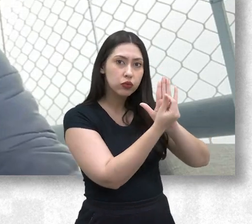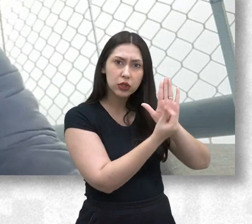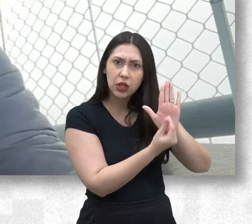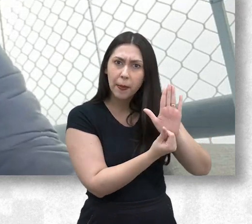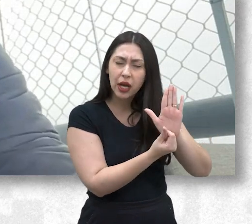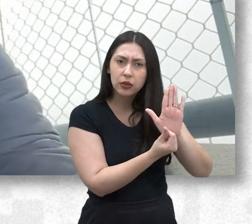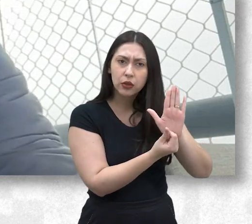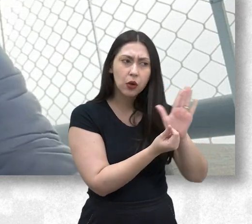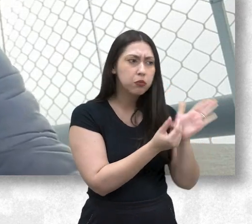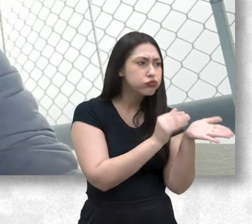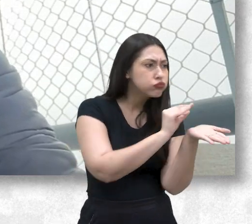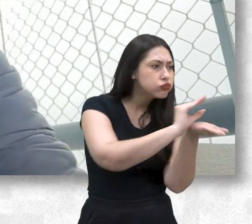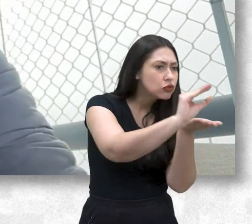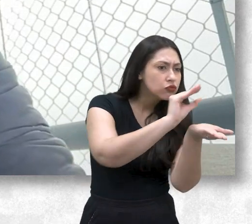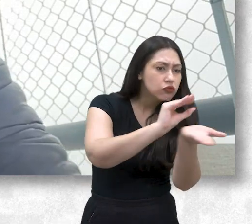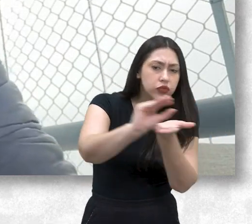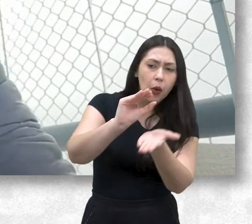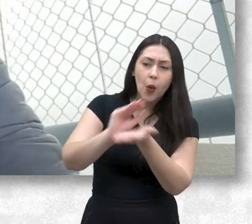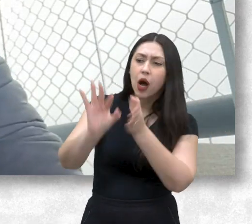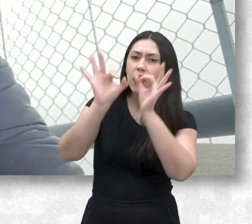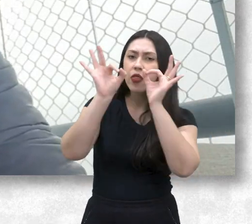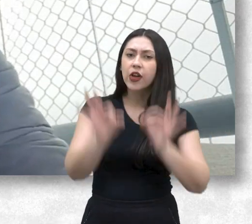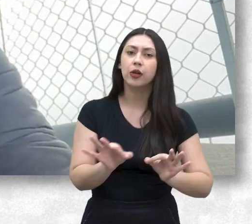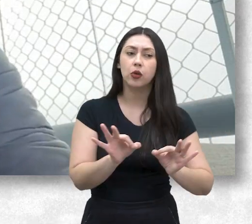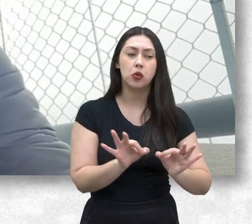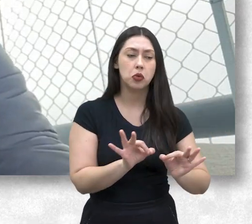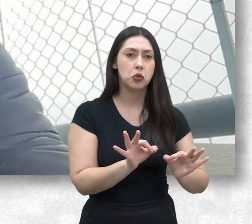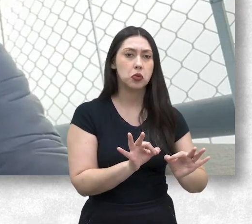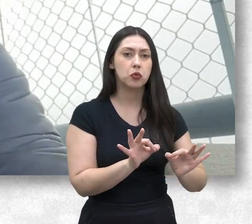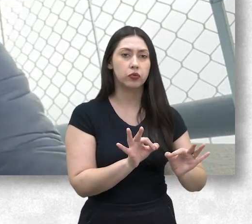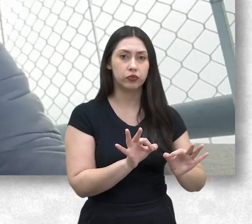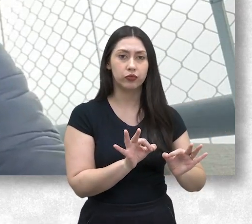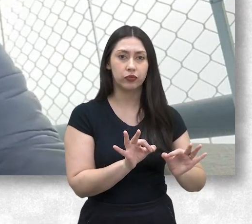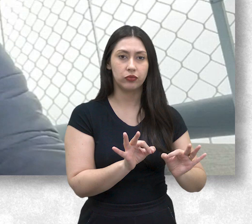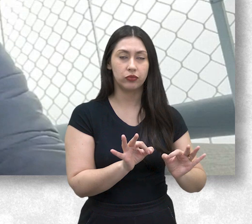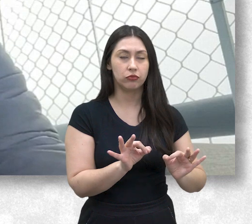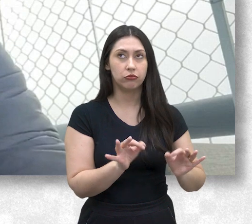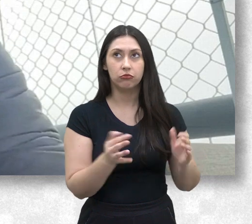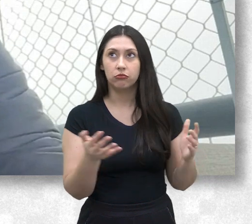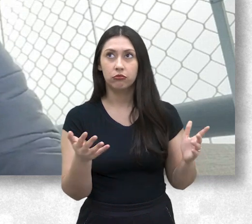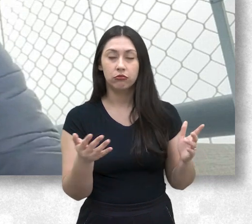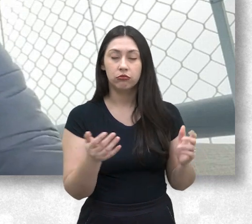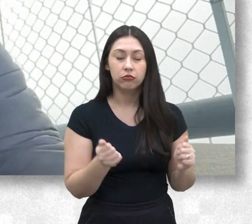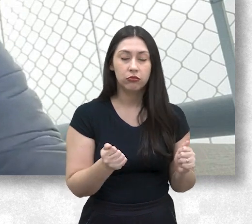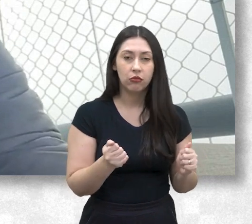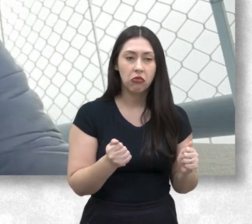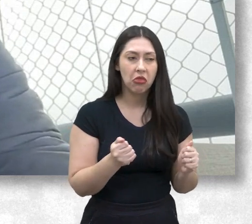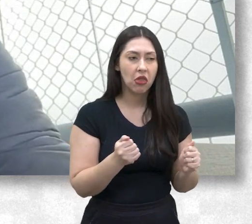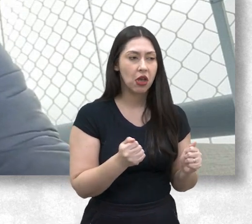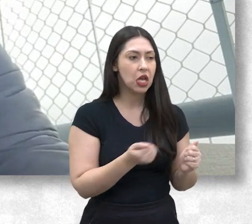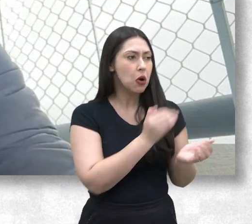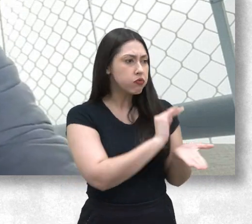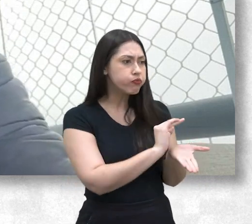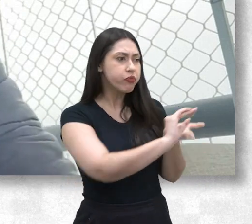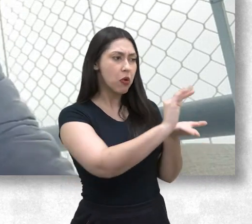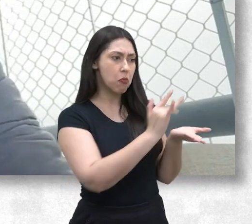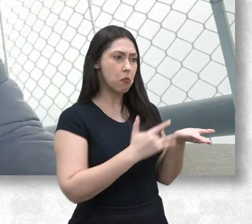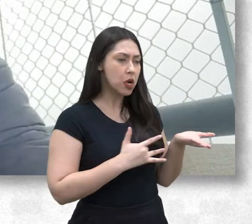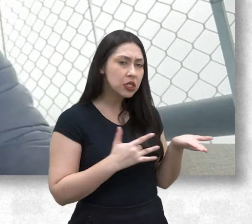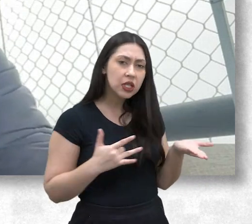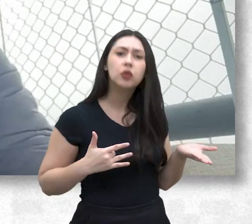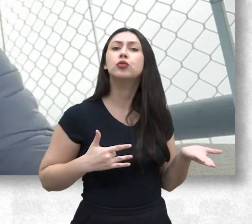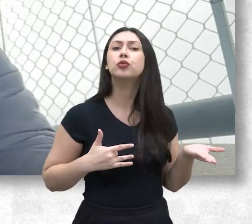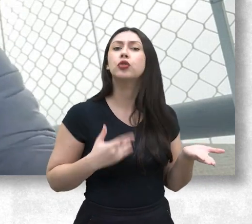cidade e decidir onde e como vai ser gasto o dinheiro. Então, na área da saúde,